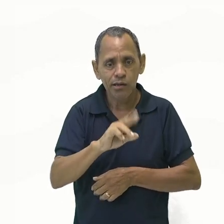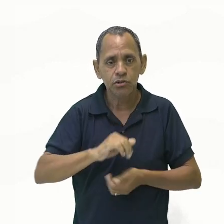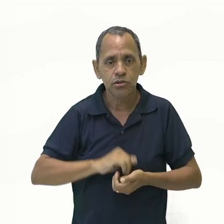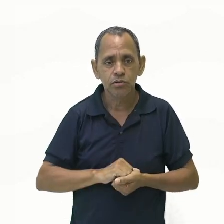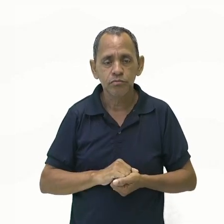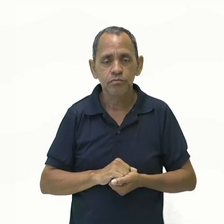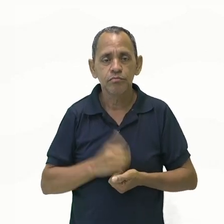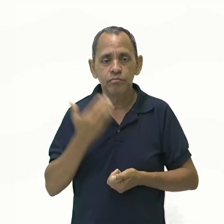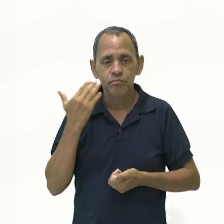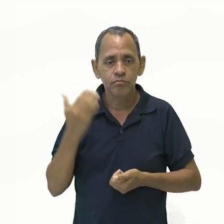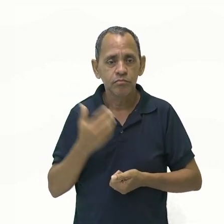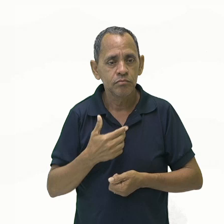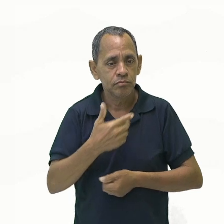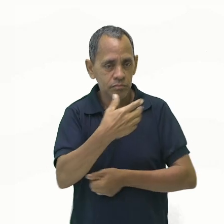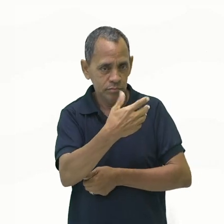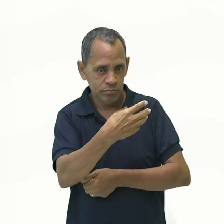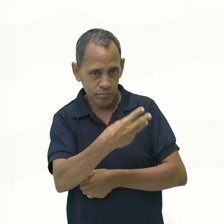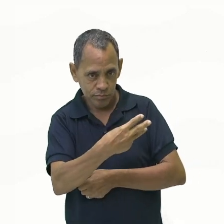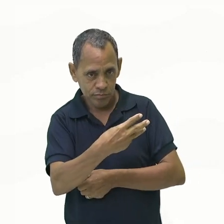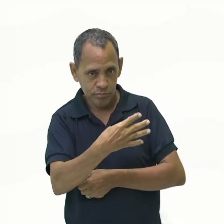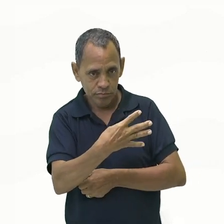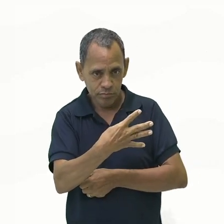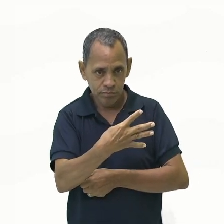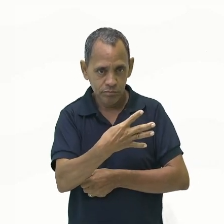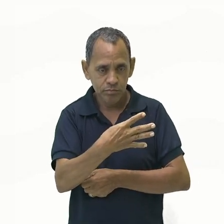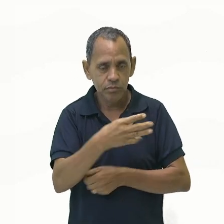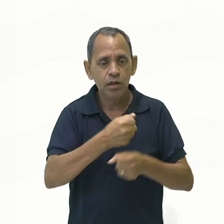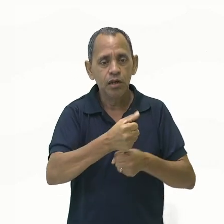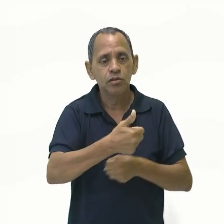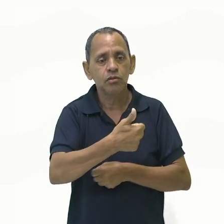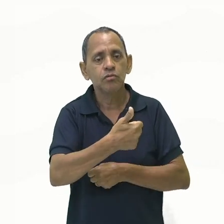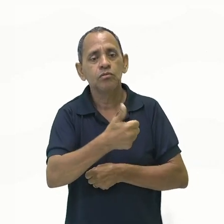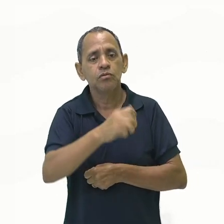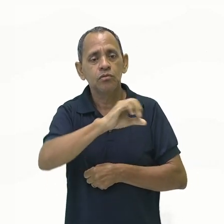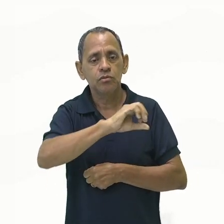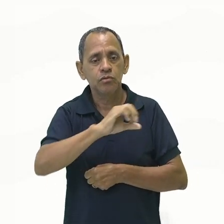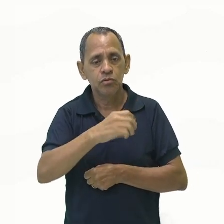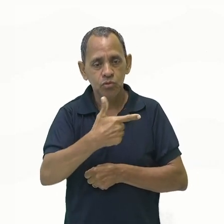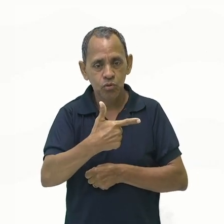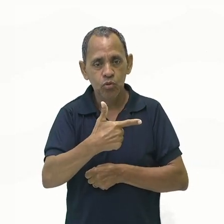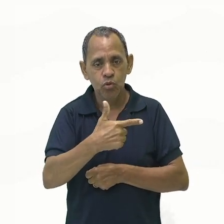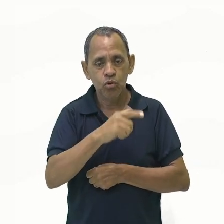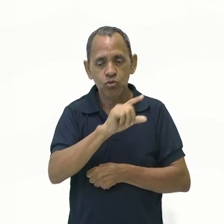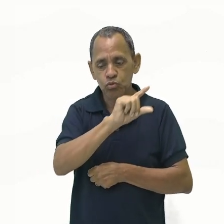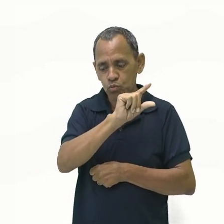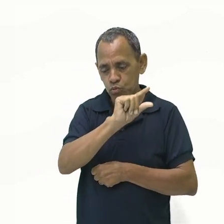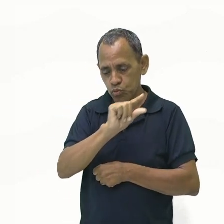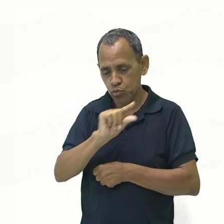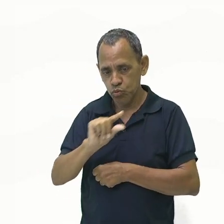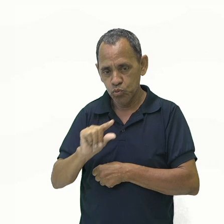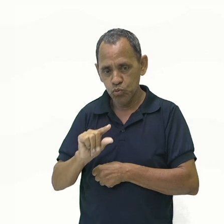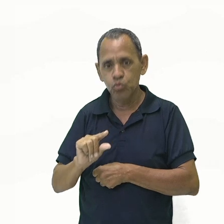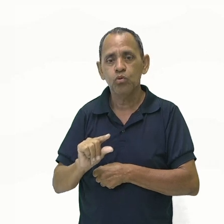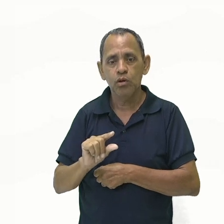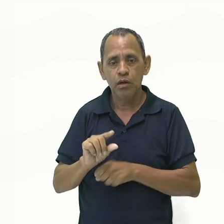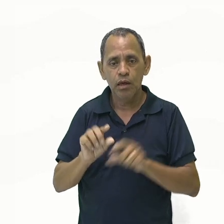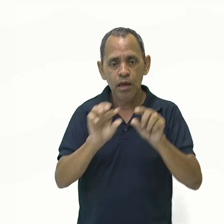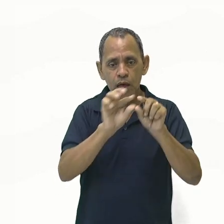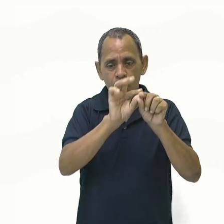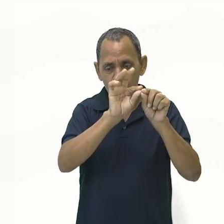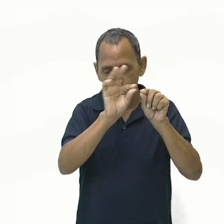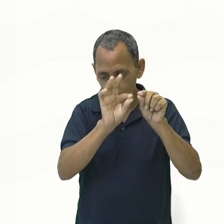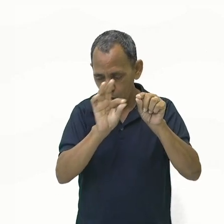de 34%, em 92, e ele foi diminuindo um pouco. Chegou aqui nesse período, a gente observa aqui